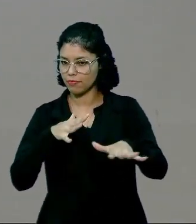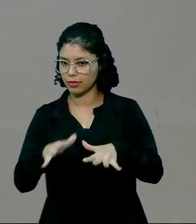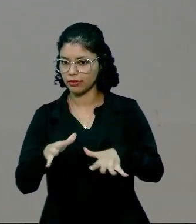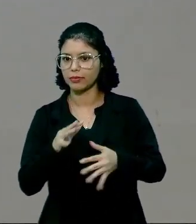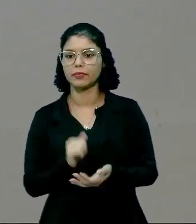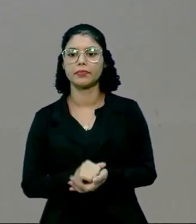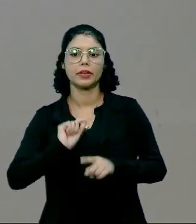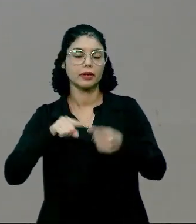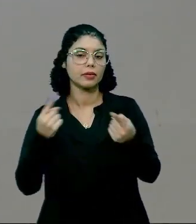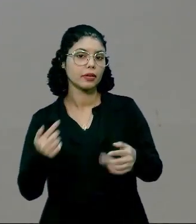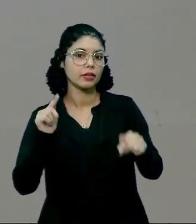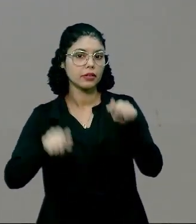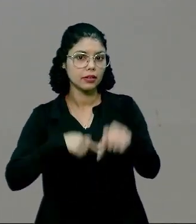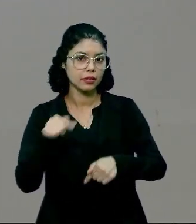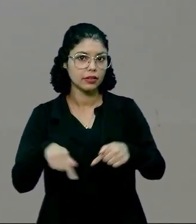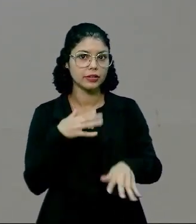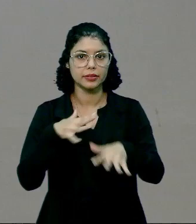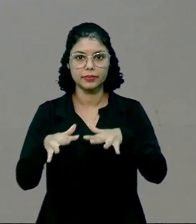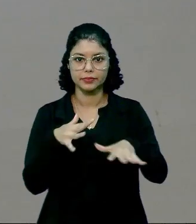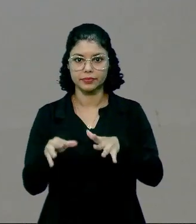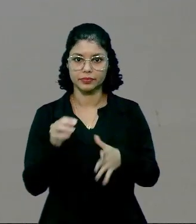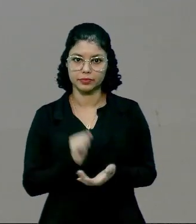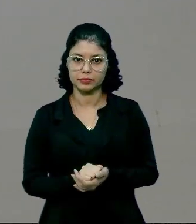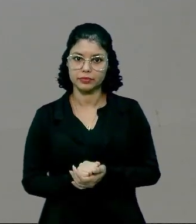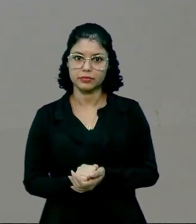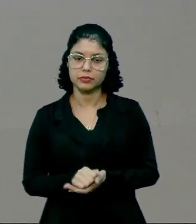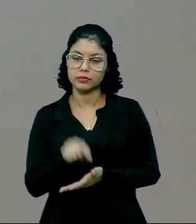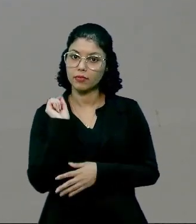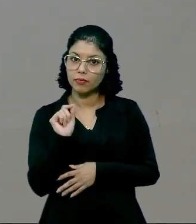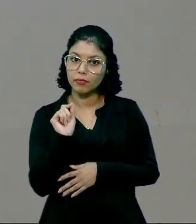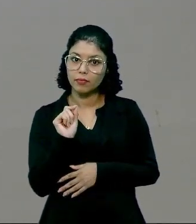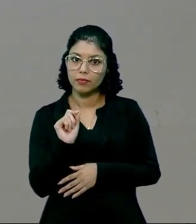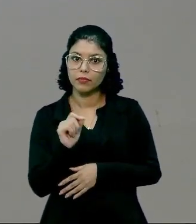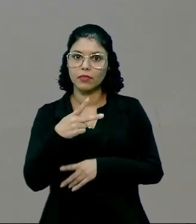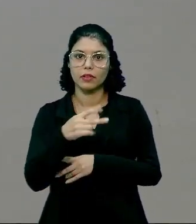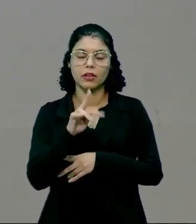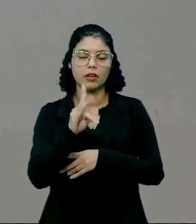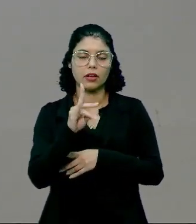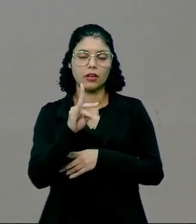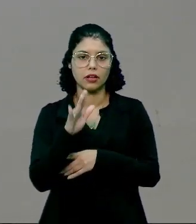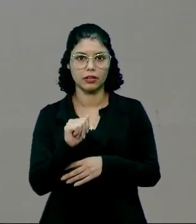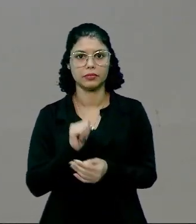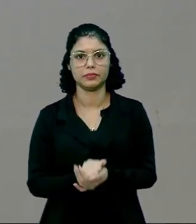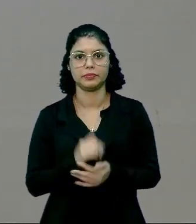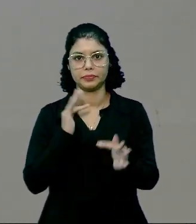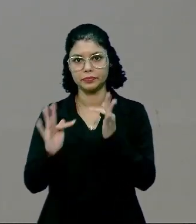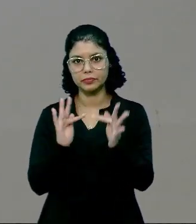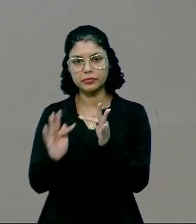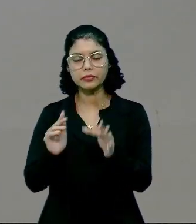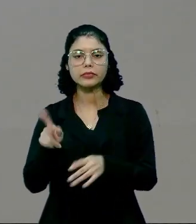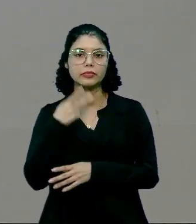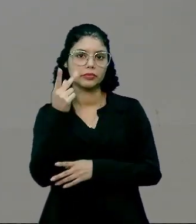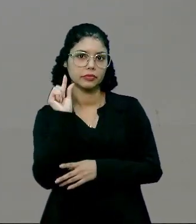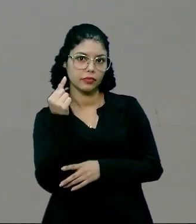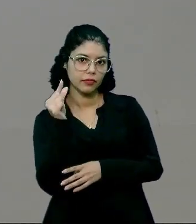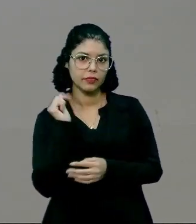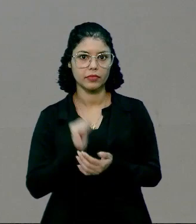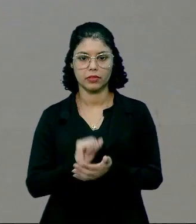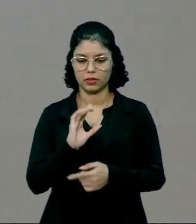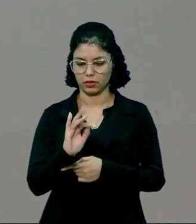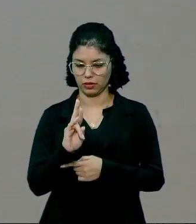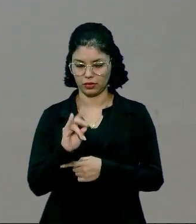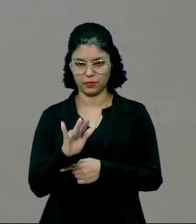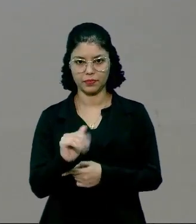mas na Química essa movimentação é movimentação de partículas então na física nós falamos um pouquinho sobre a energia